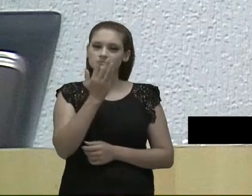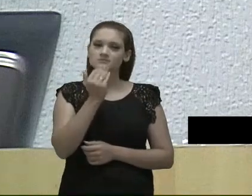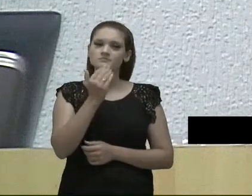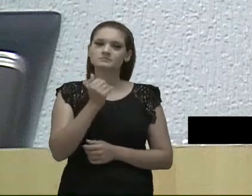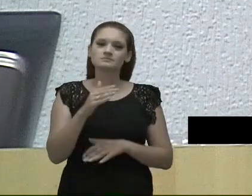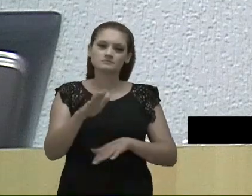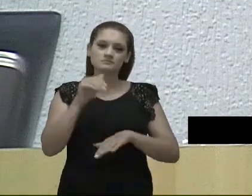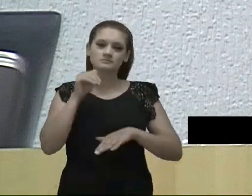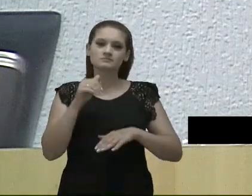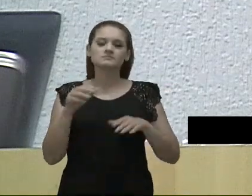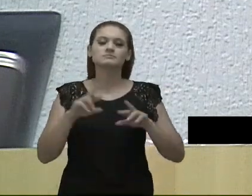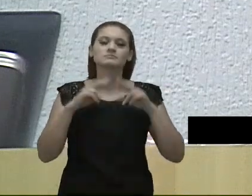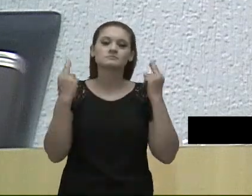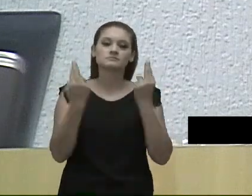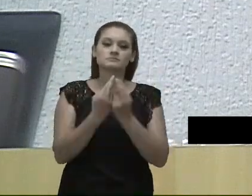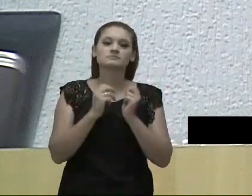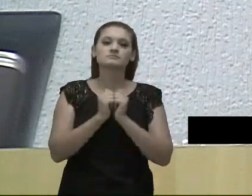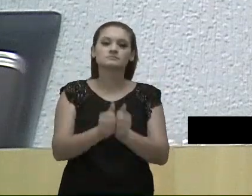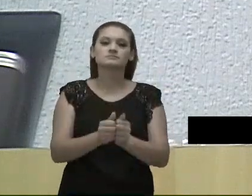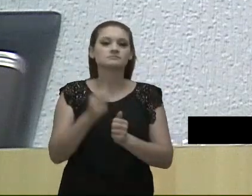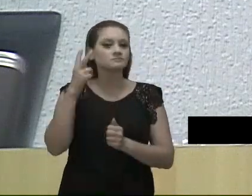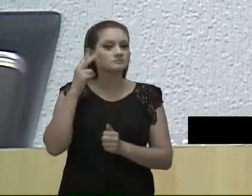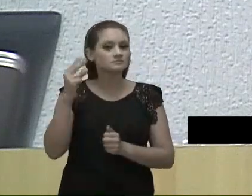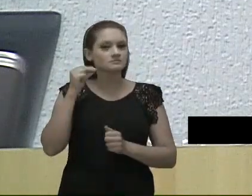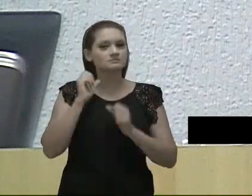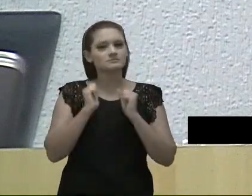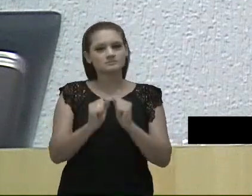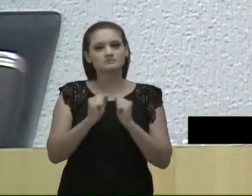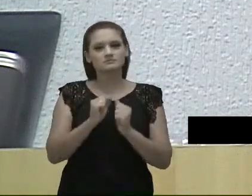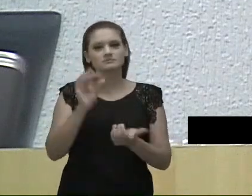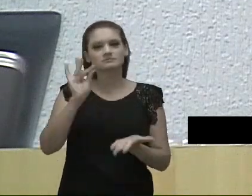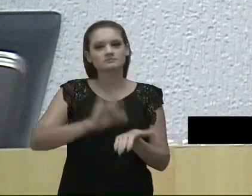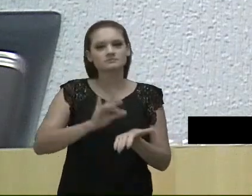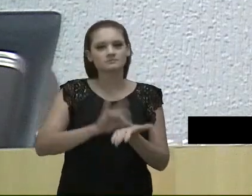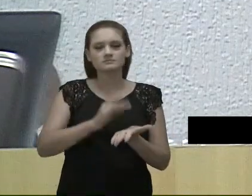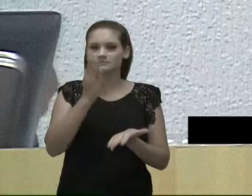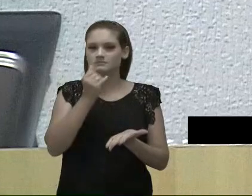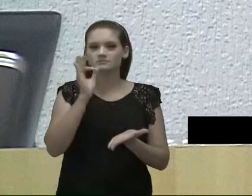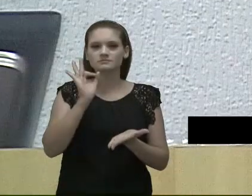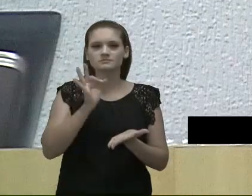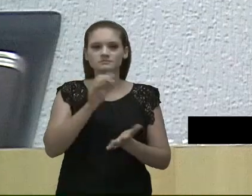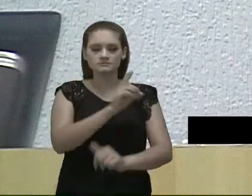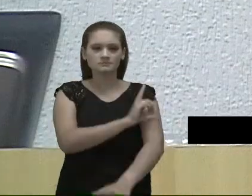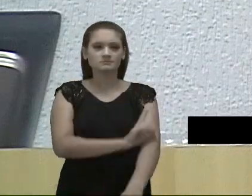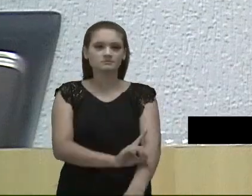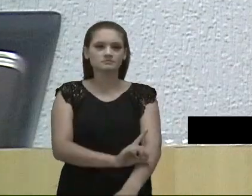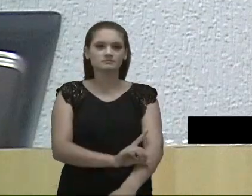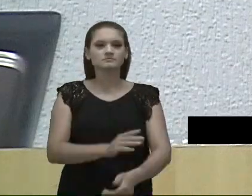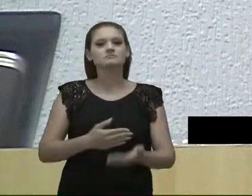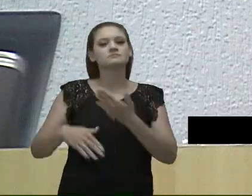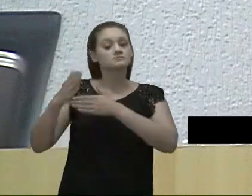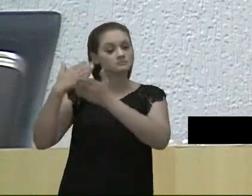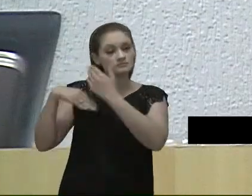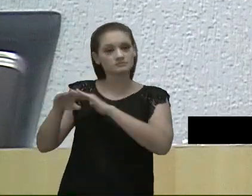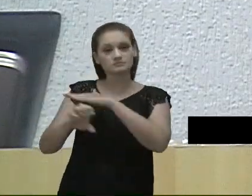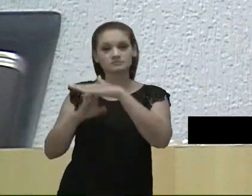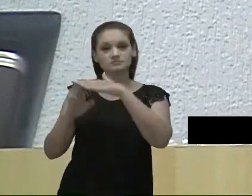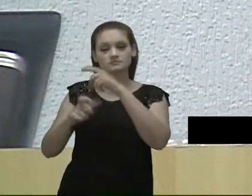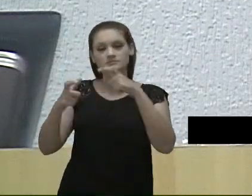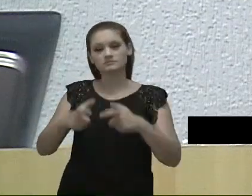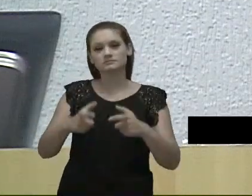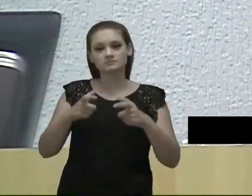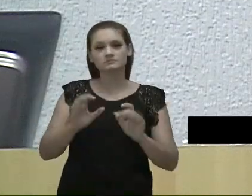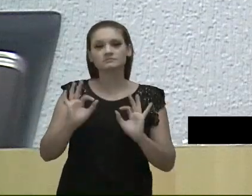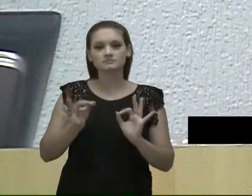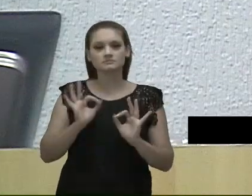Chama os médicos, faz uma reunião com eles, ouça, para que eles possam realmente ter uma comida adequada, digna, como era com a Essencial, e um local de descanso